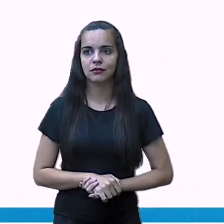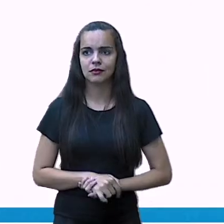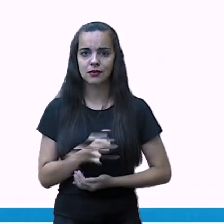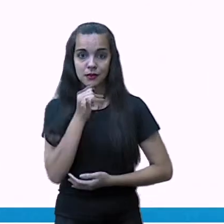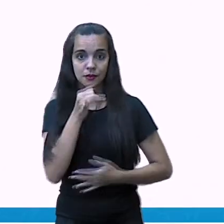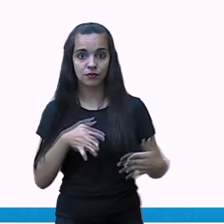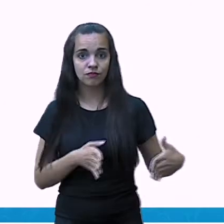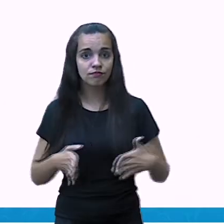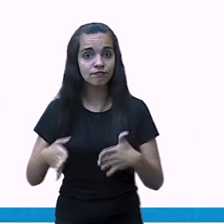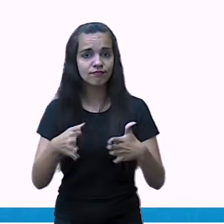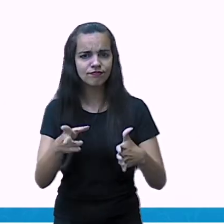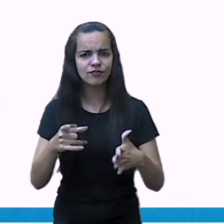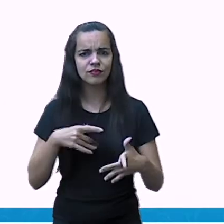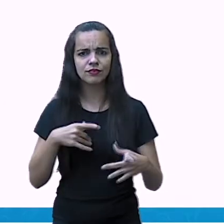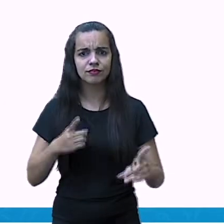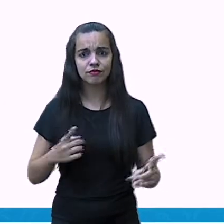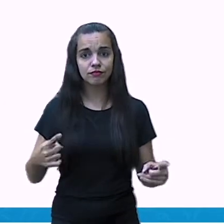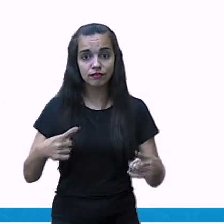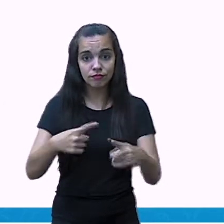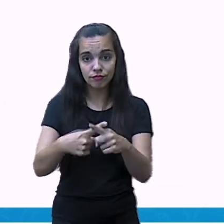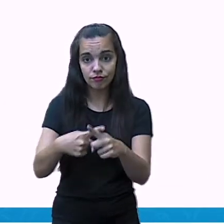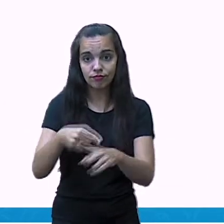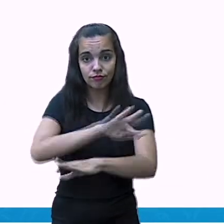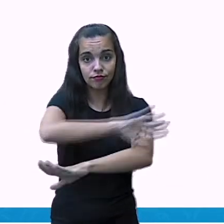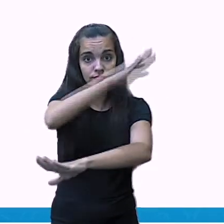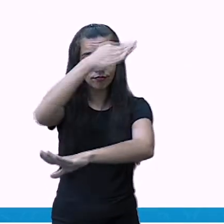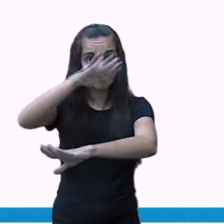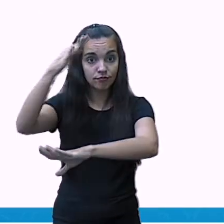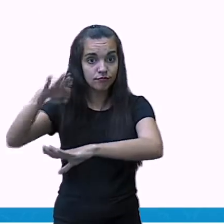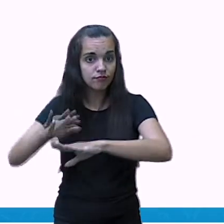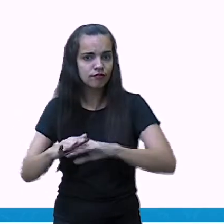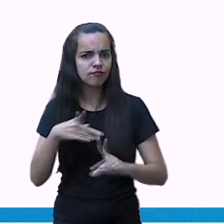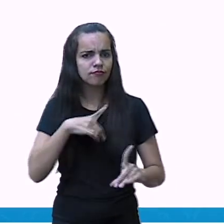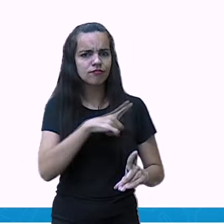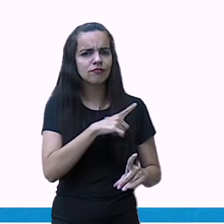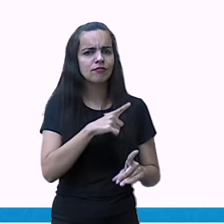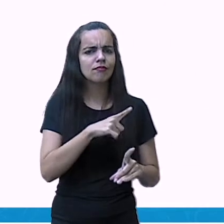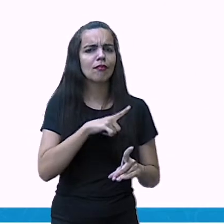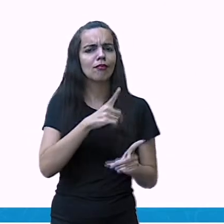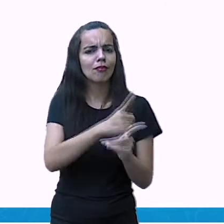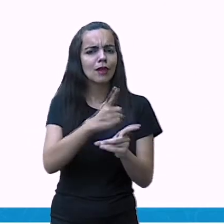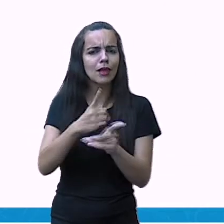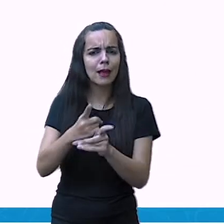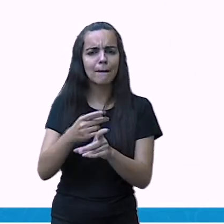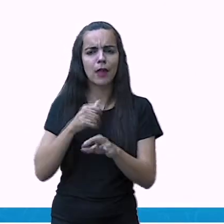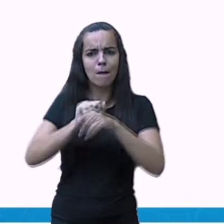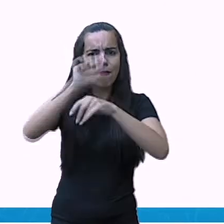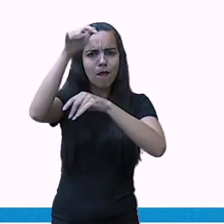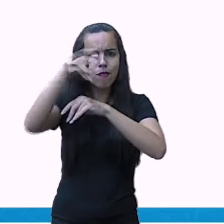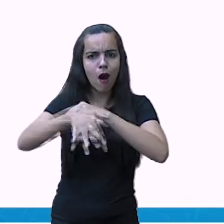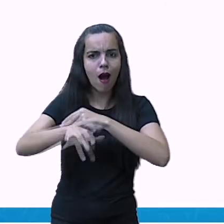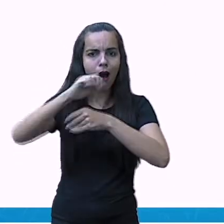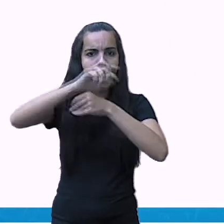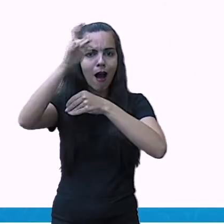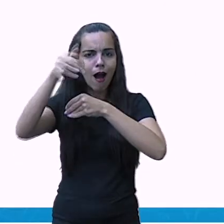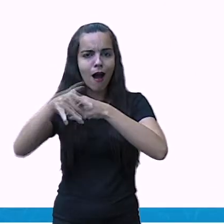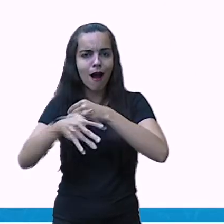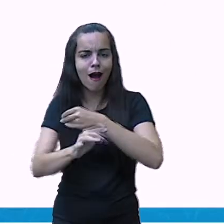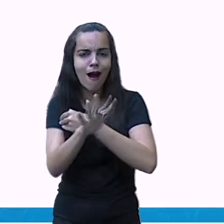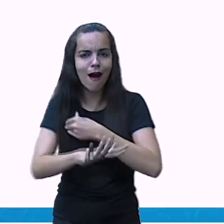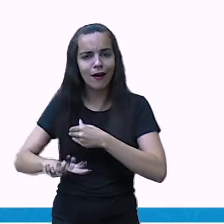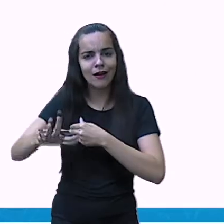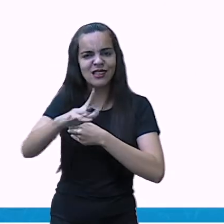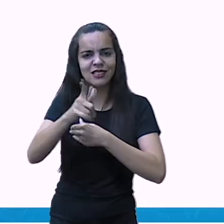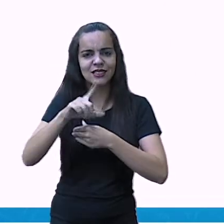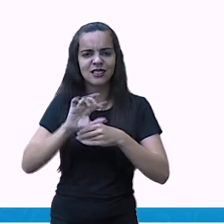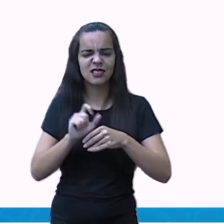Os rios que cruzam áreas de planalto costumam ter muitas quedas d'água, pois são áreas com